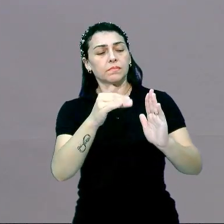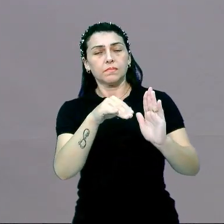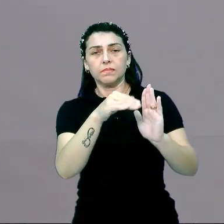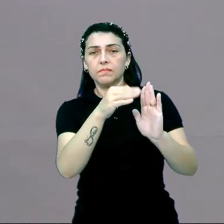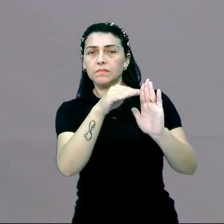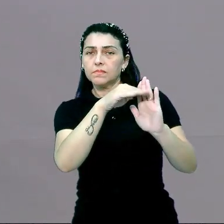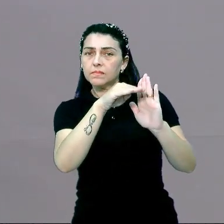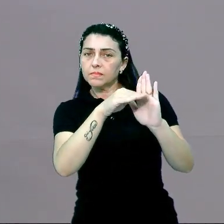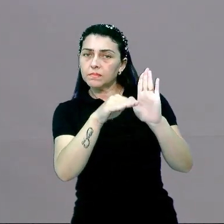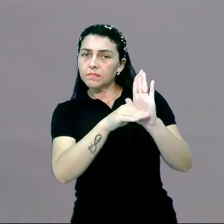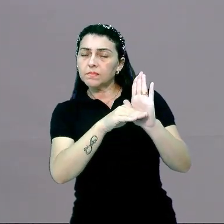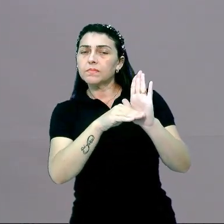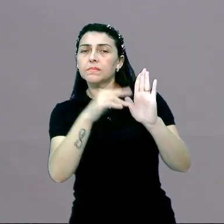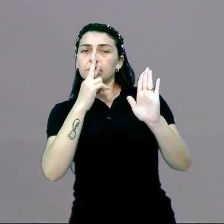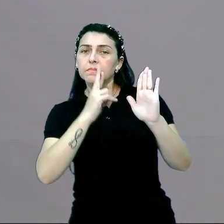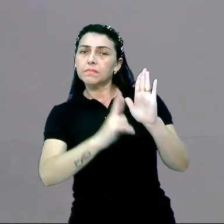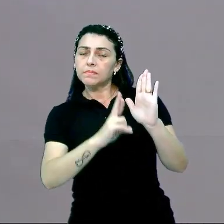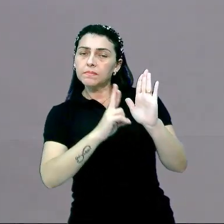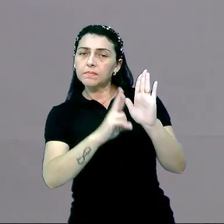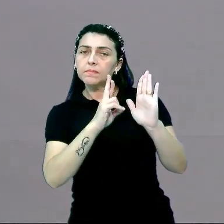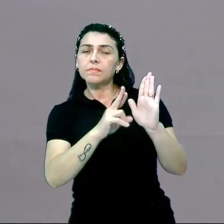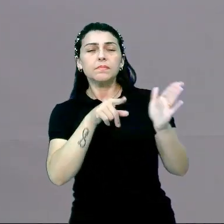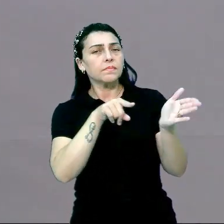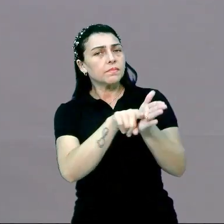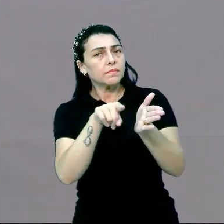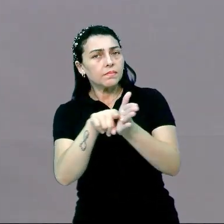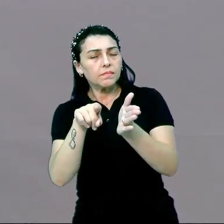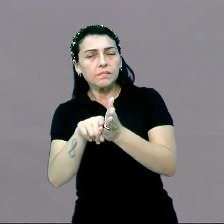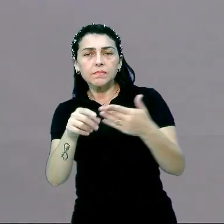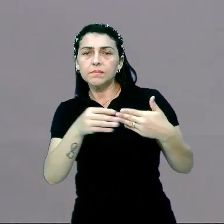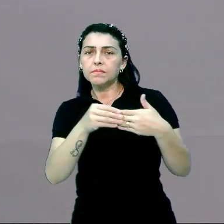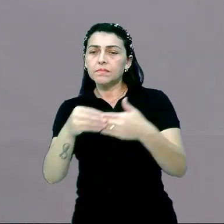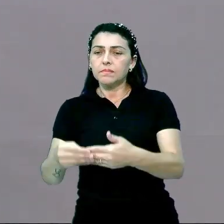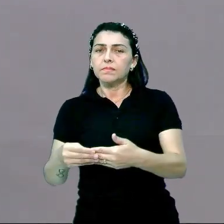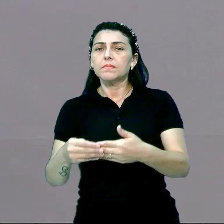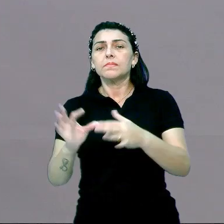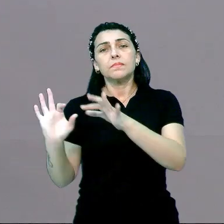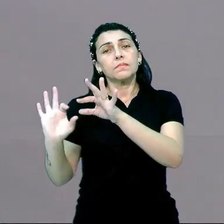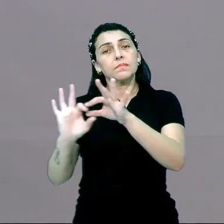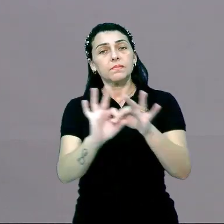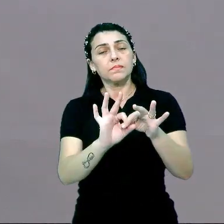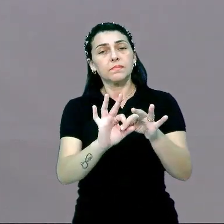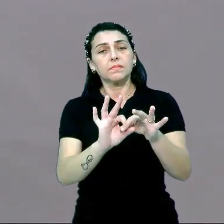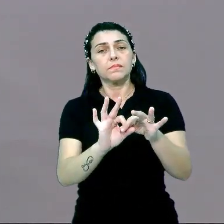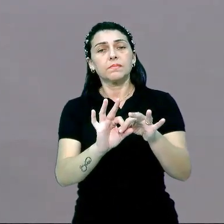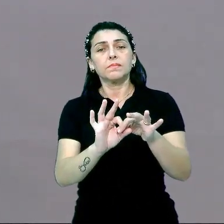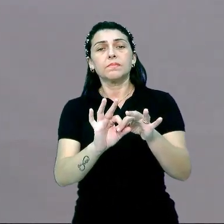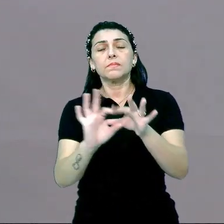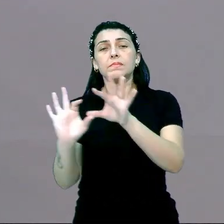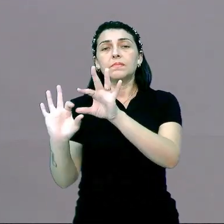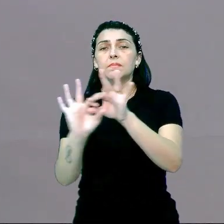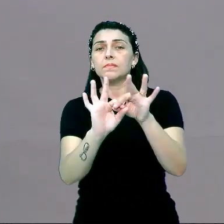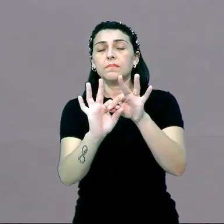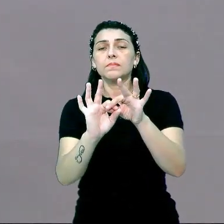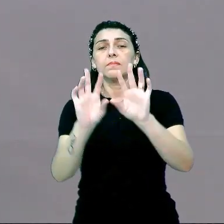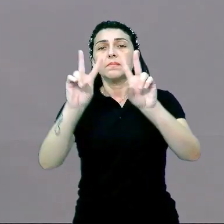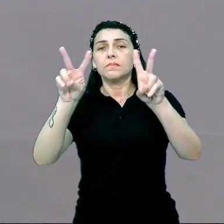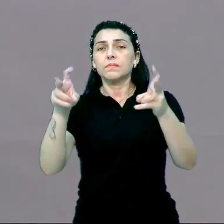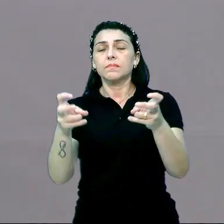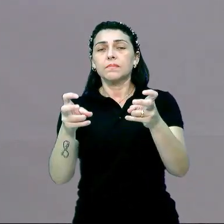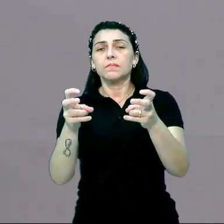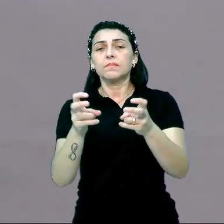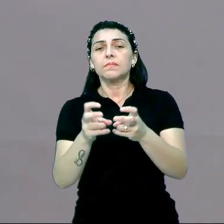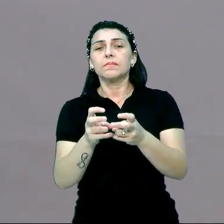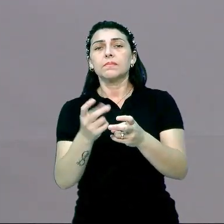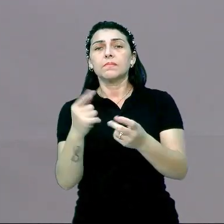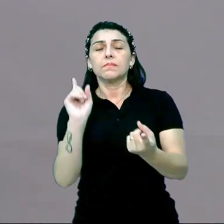você procura responder todos esses questionamentos que eu trouxe, o conectivo, a contextualização do tema,